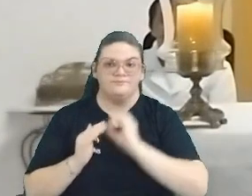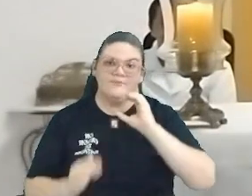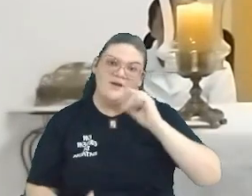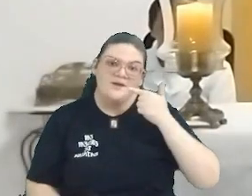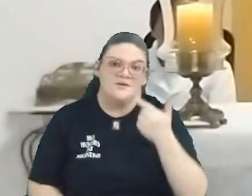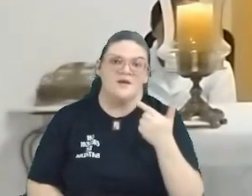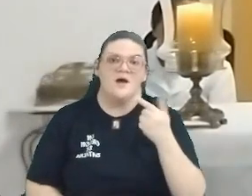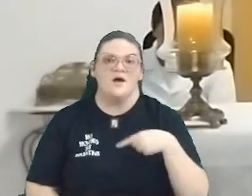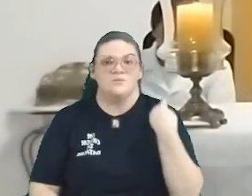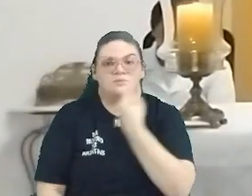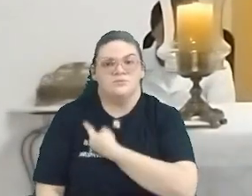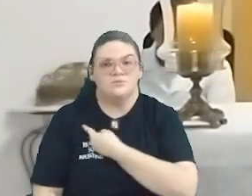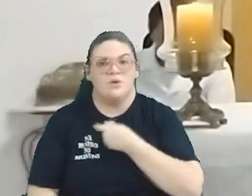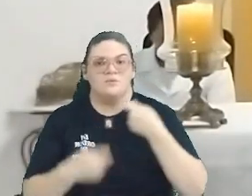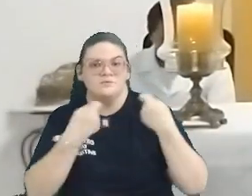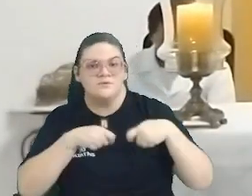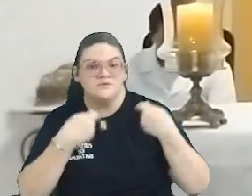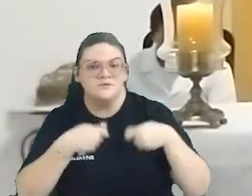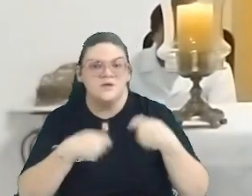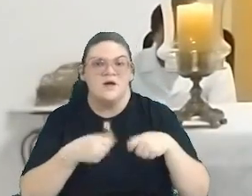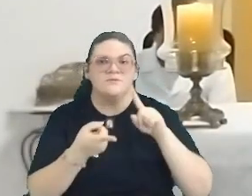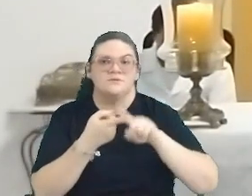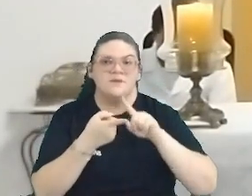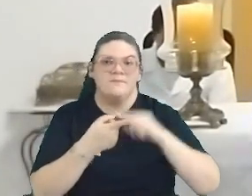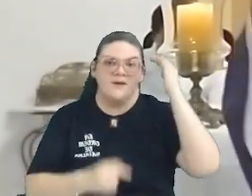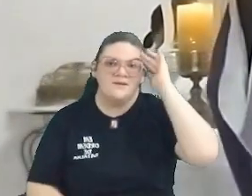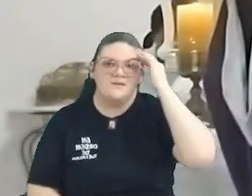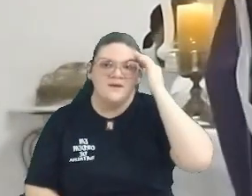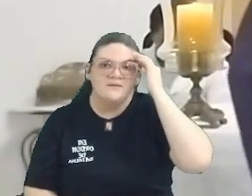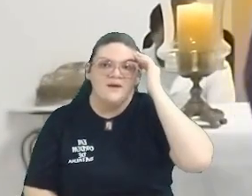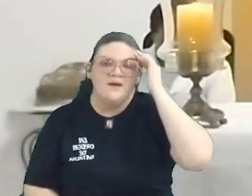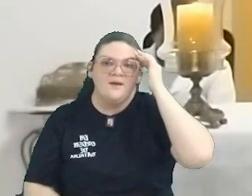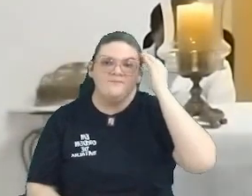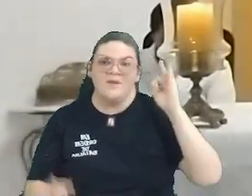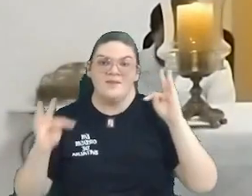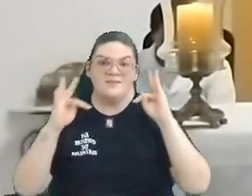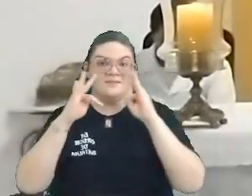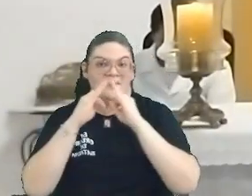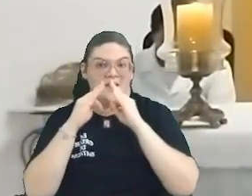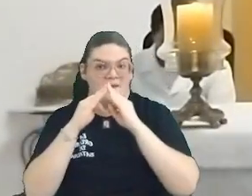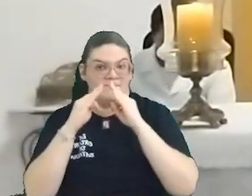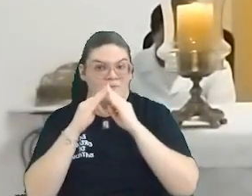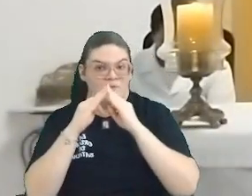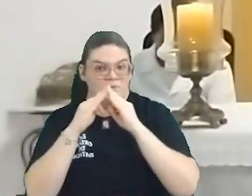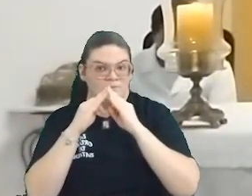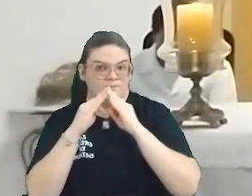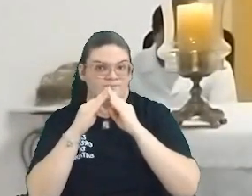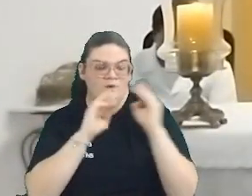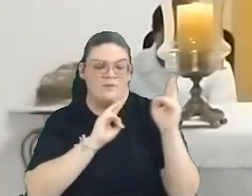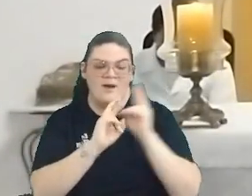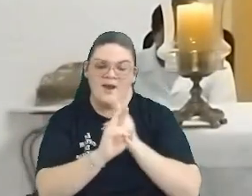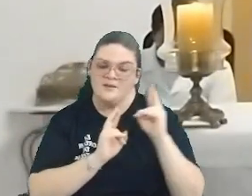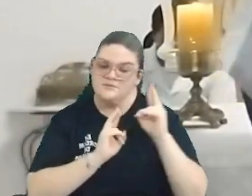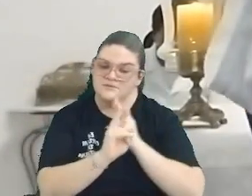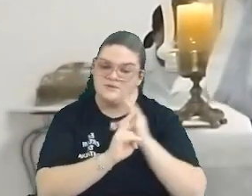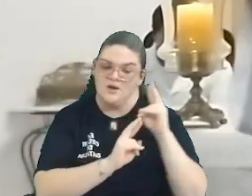devemos também entender esta palavra de templo relacionada com o espaço sagrado.